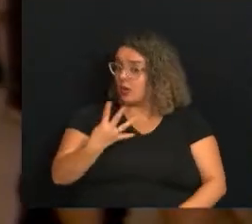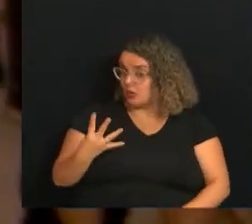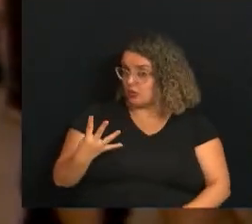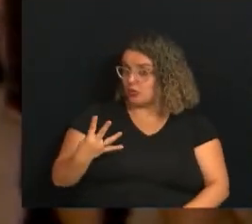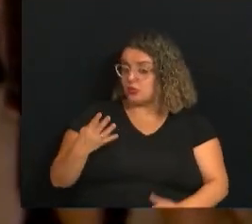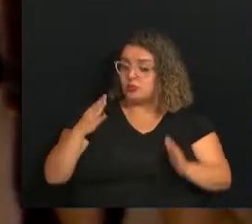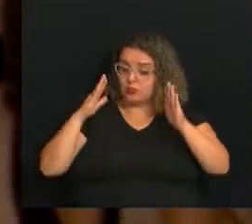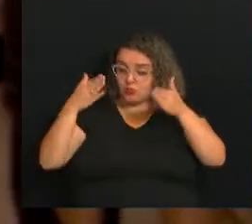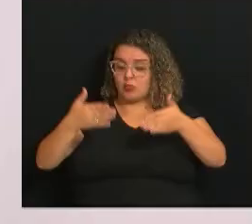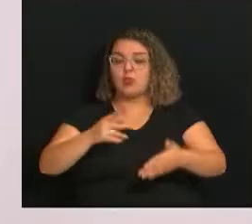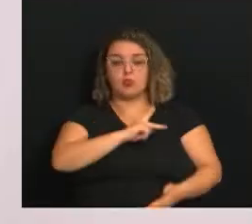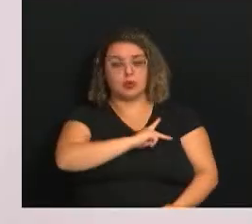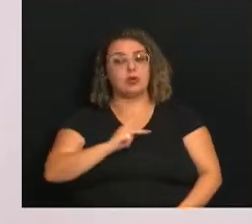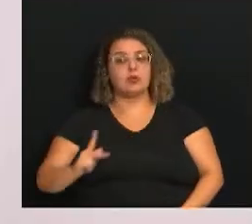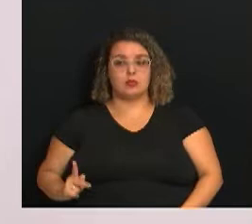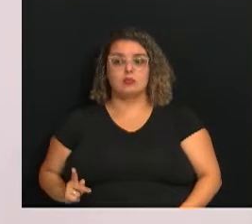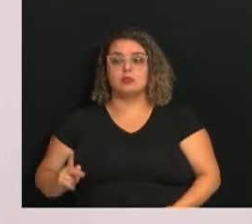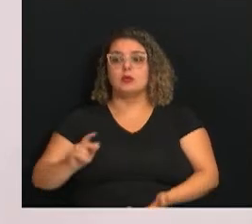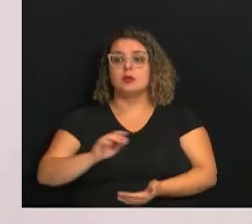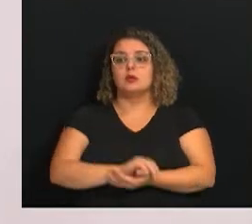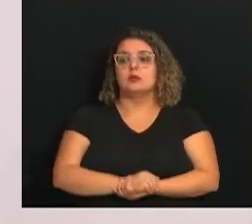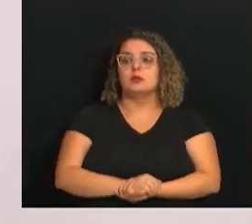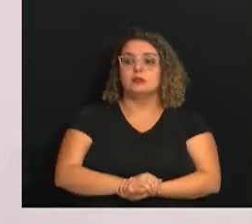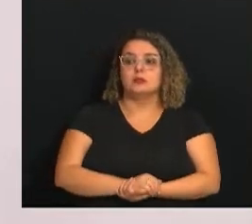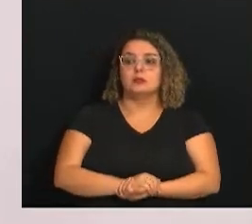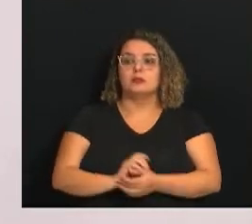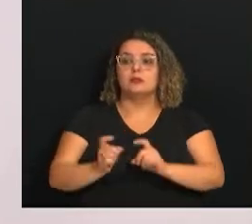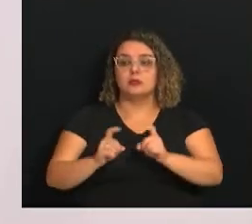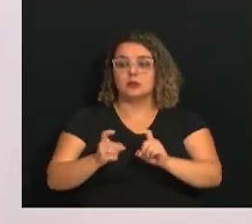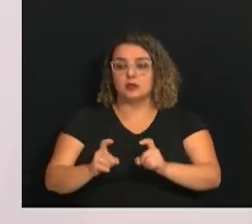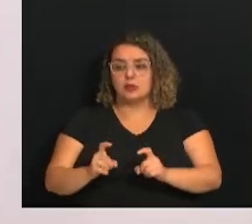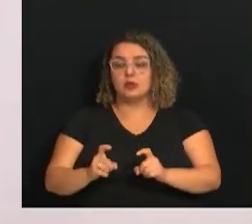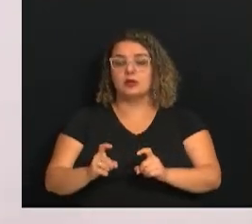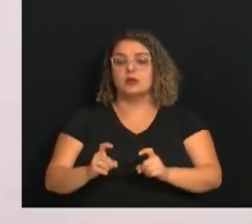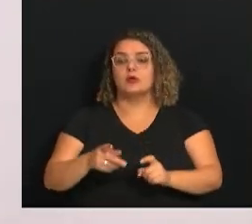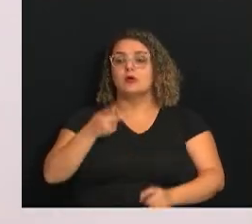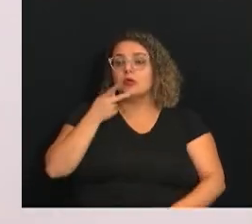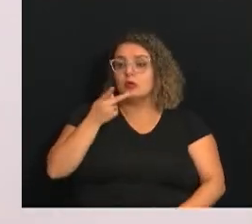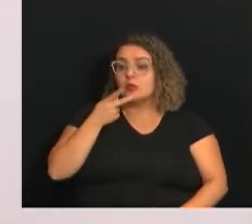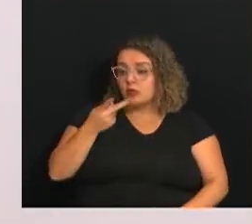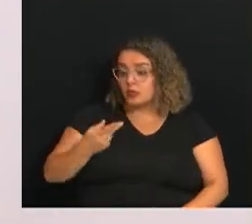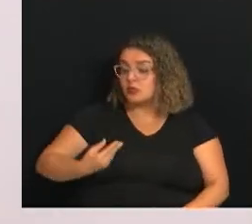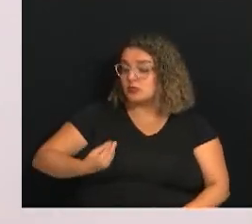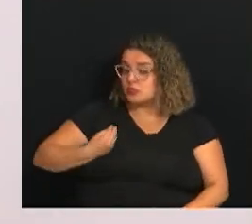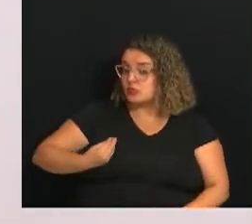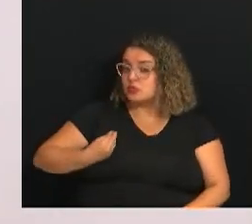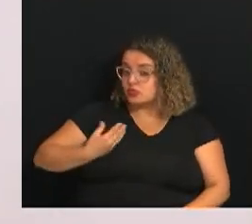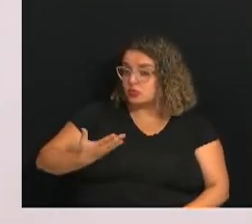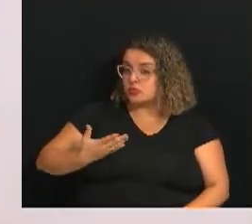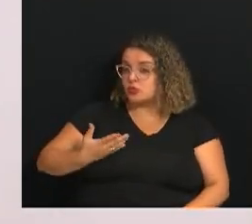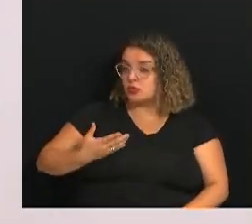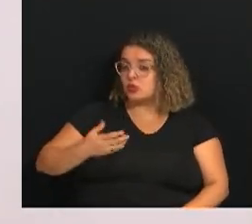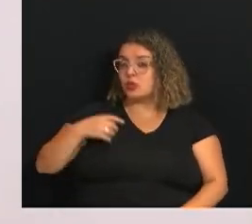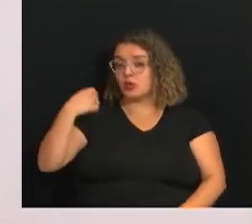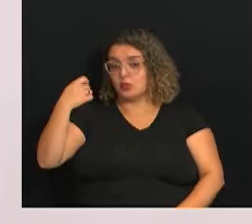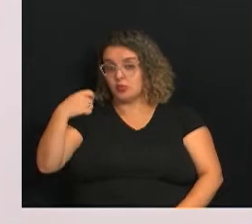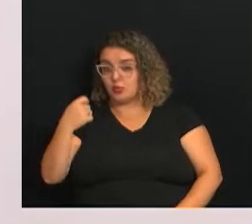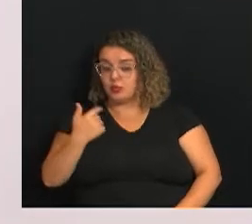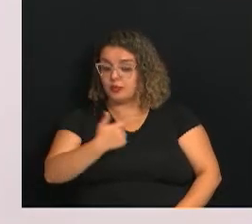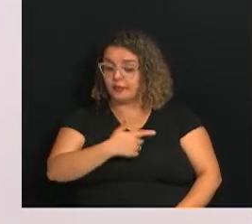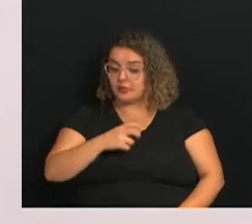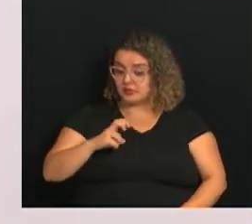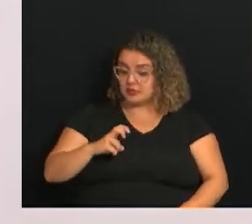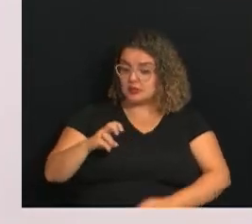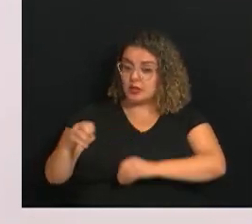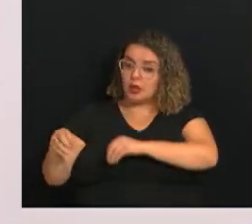dedicados como presidente. Durante a reunião solene, Edgar falou sobre sua vida. Gaúcho, há 25 anos, se mudou